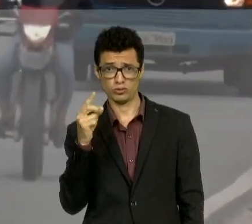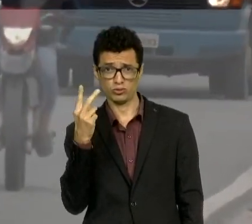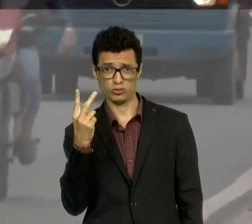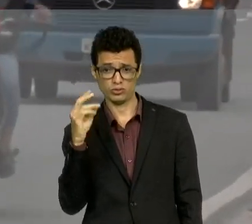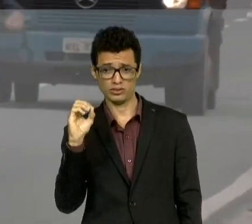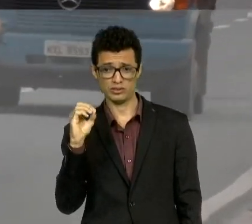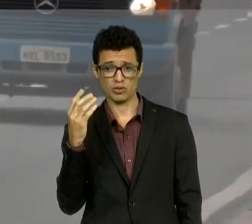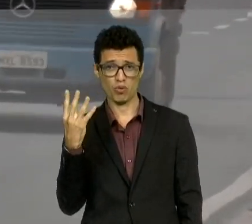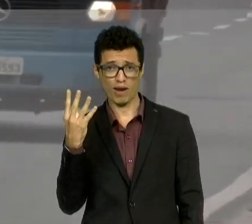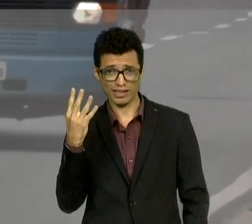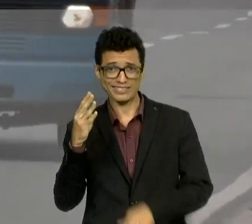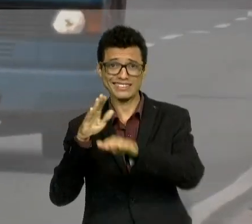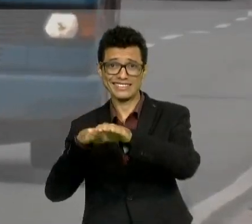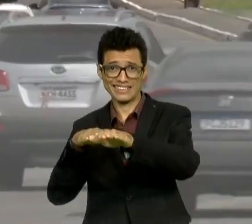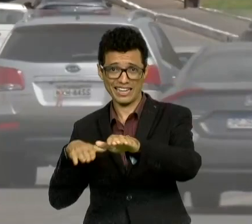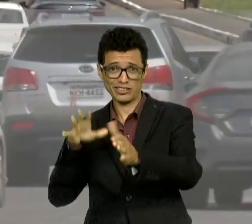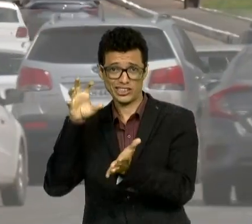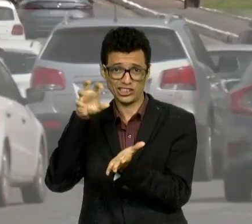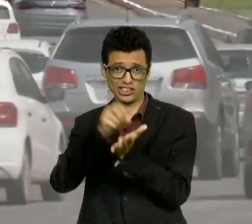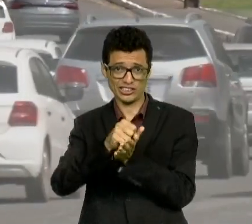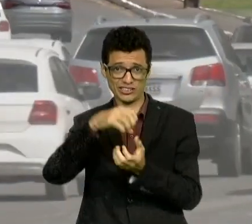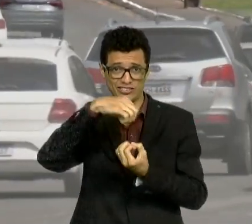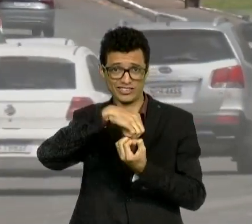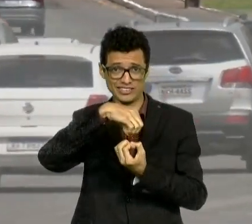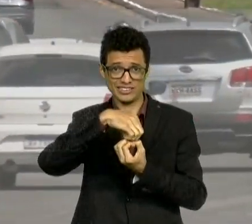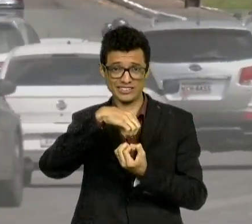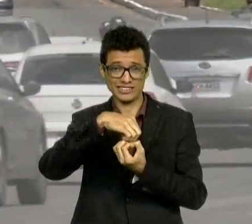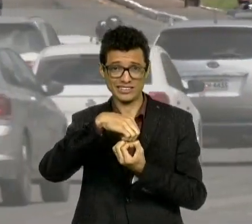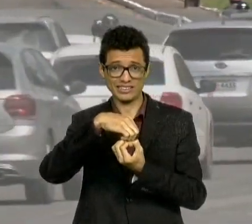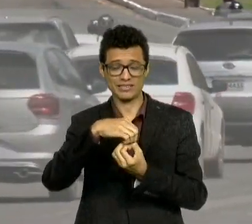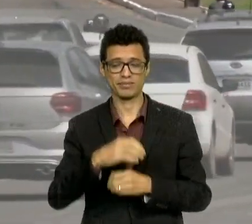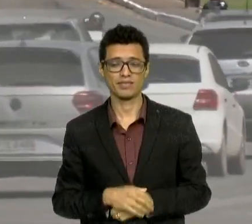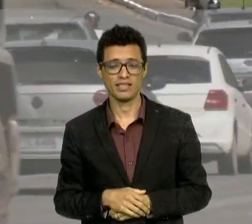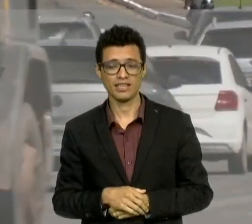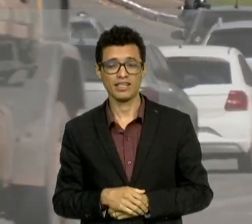2.188.204 veículos registrados no Detran. Deste total,